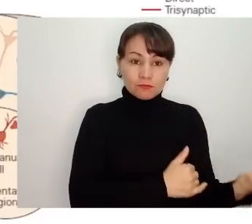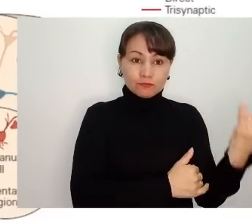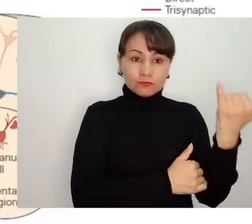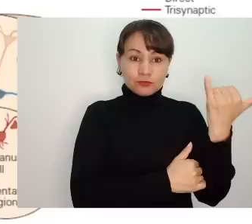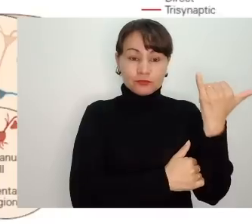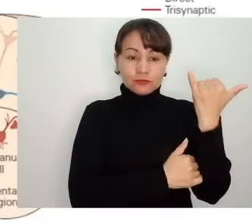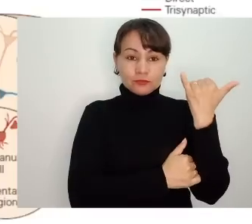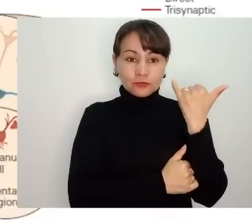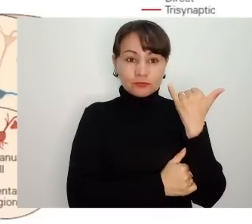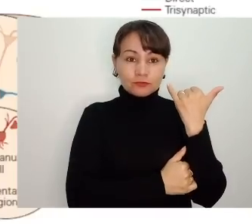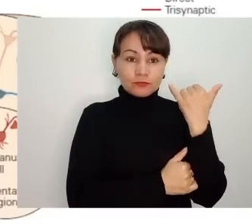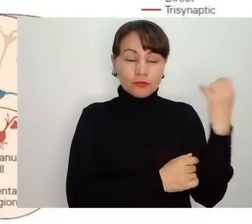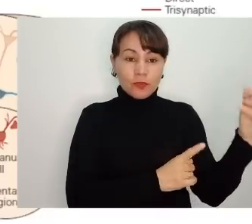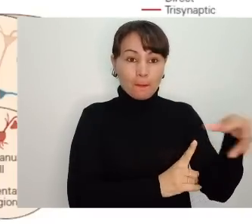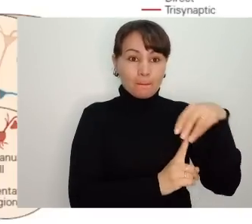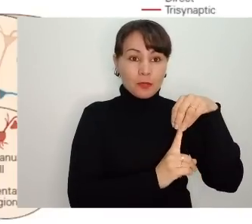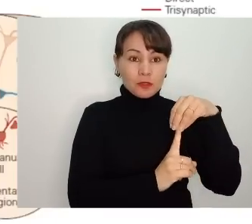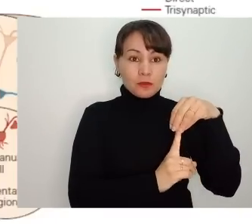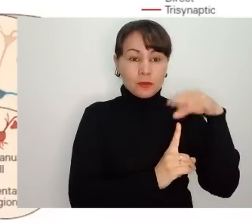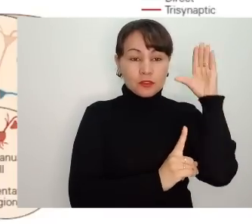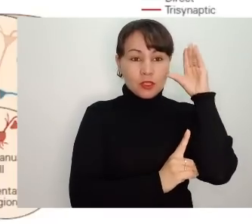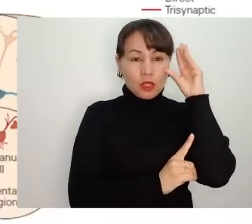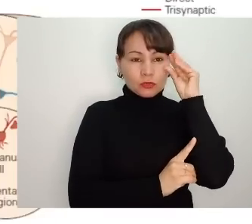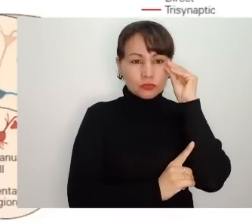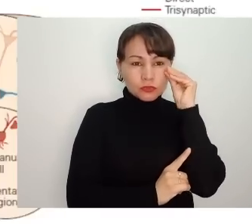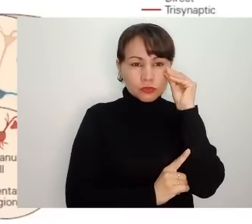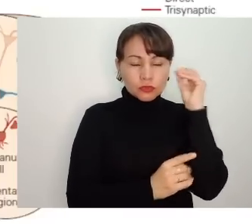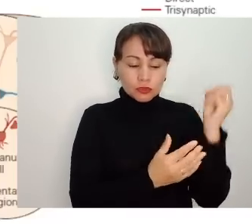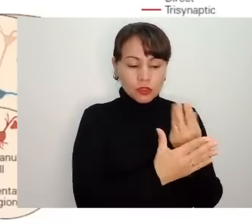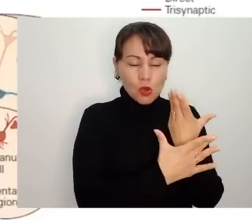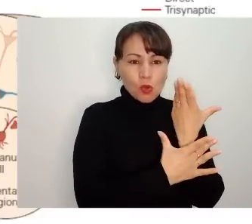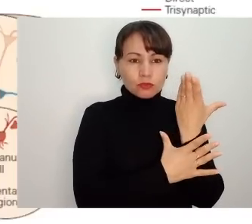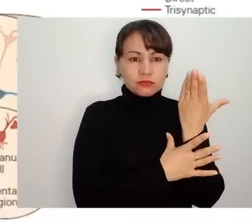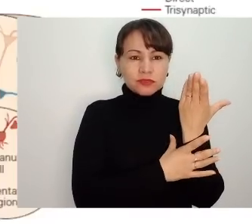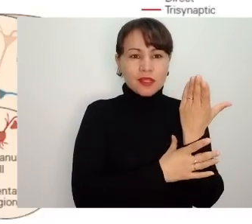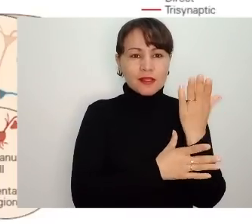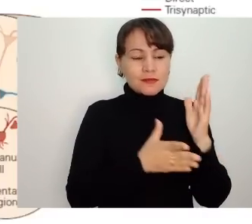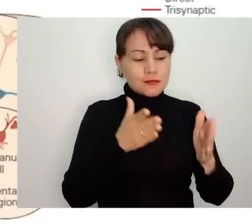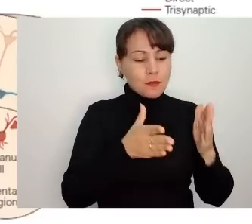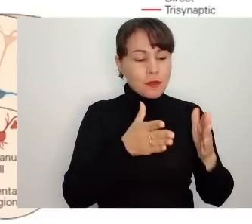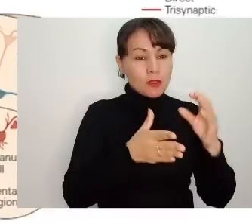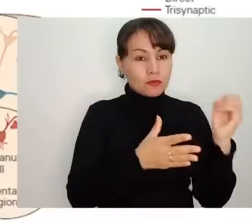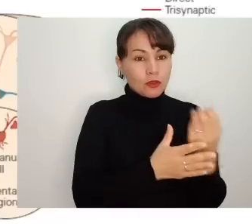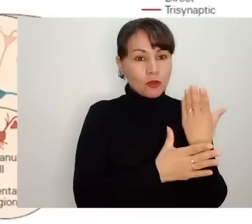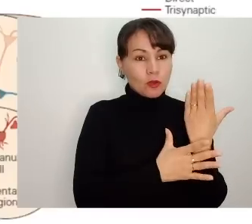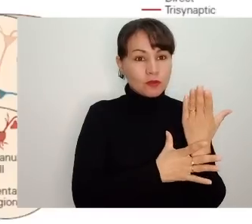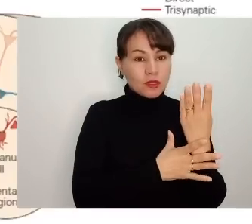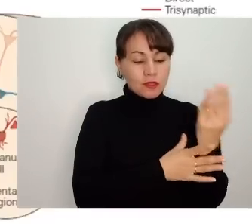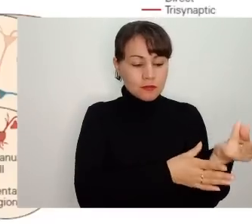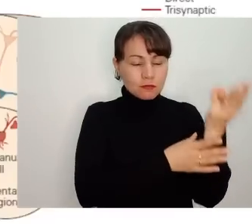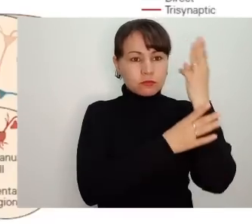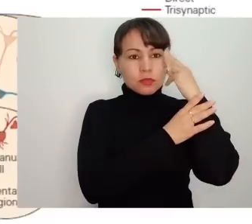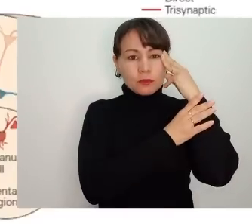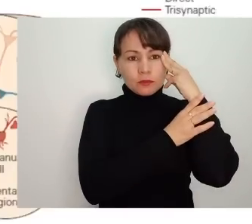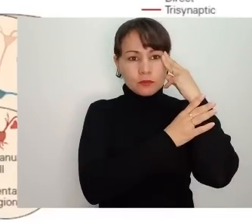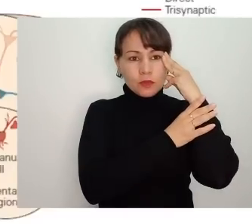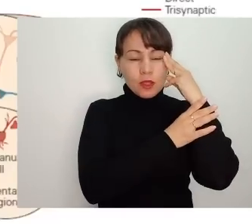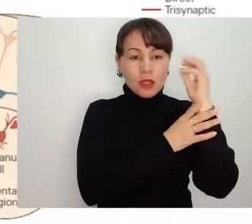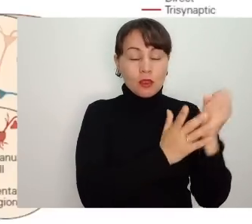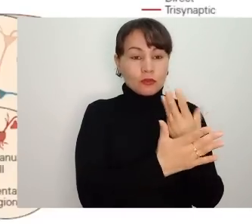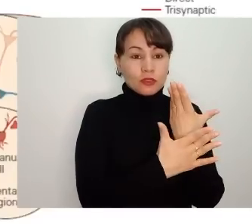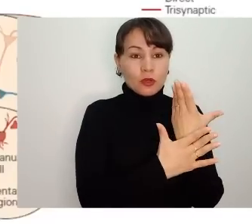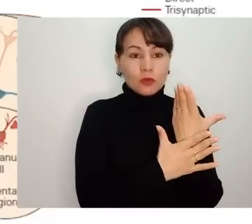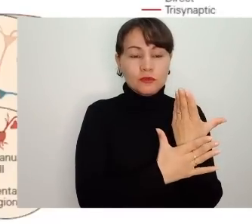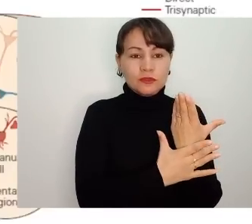Posteriormente, essa informação, principalmente durante a noite, que é onde acontece a consolidação da nossa memória,